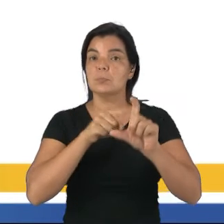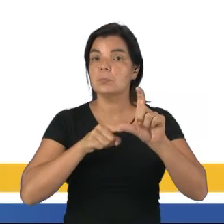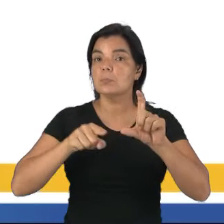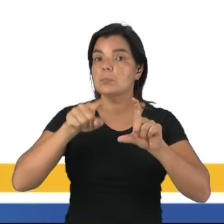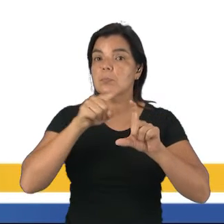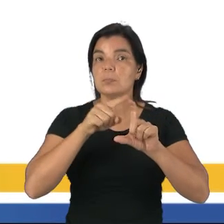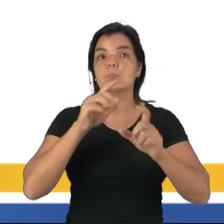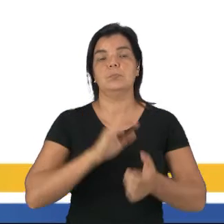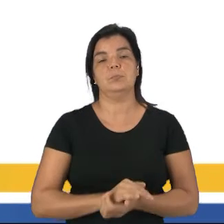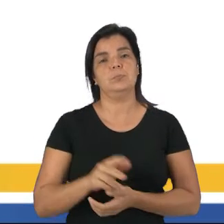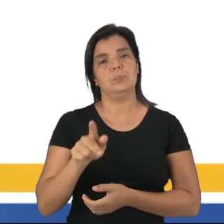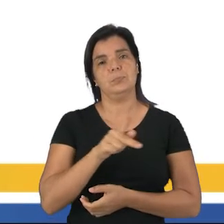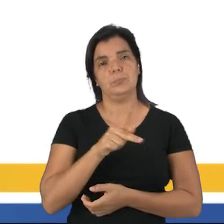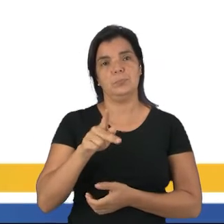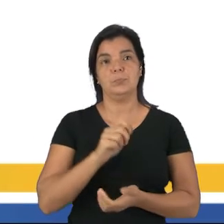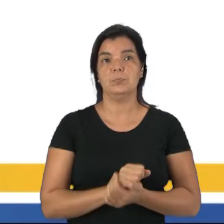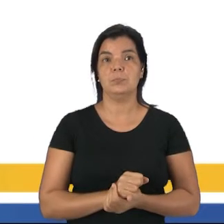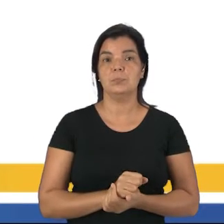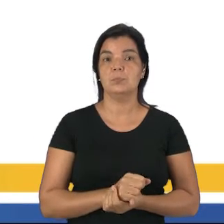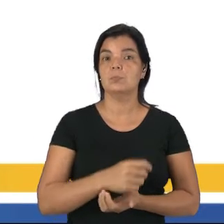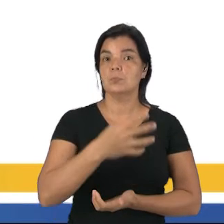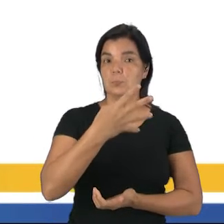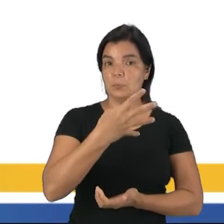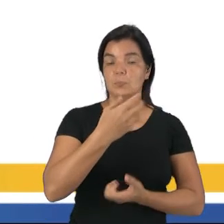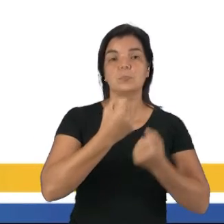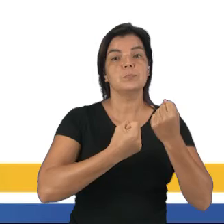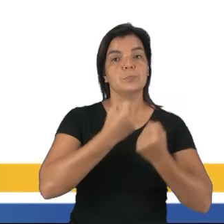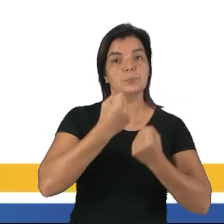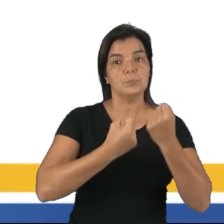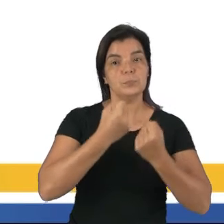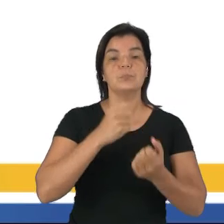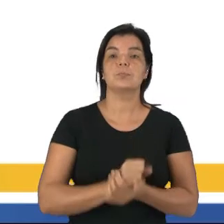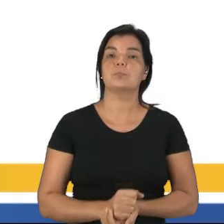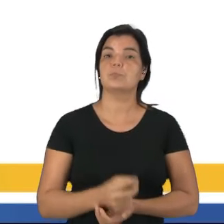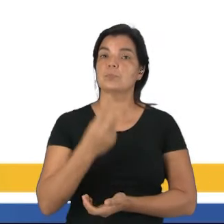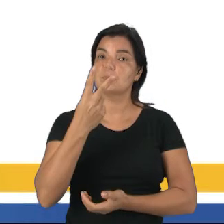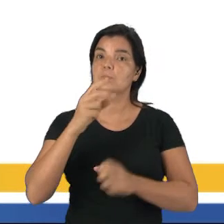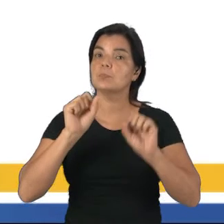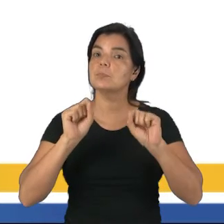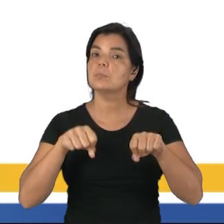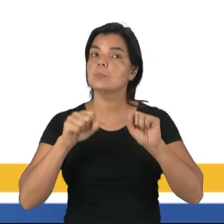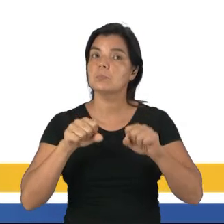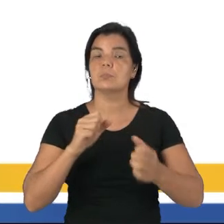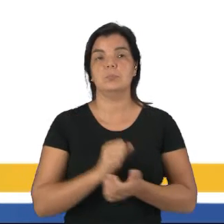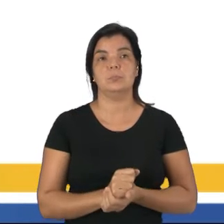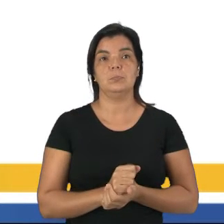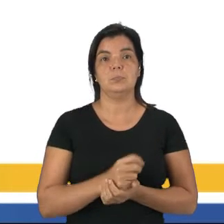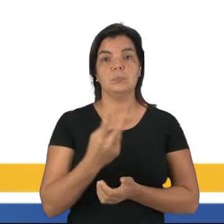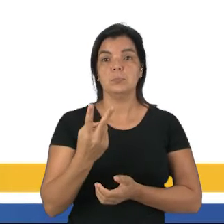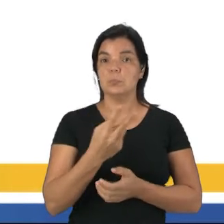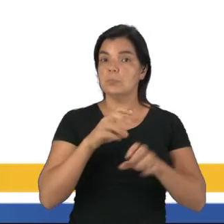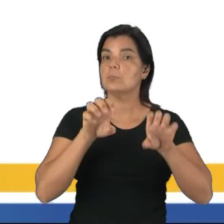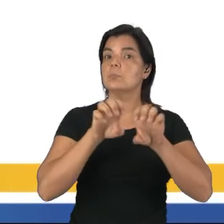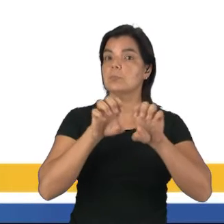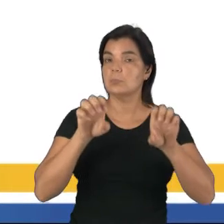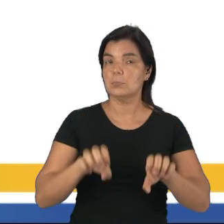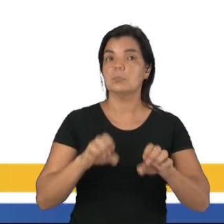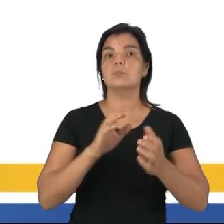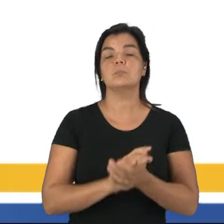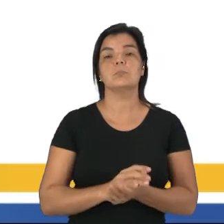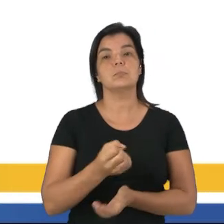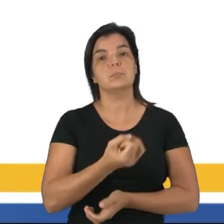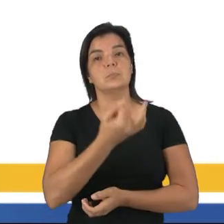rodas. Professor, o carro tem 4 rodas. A moto tem 2. Quando eu faço essa equação, eu represento